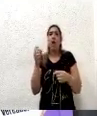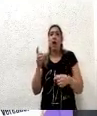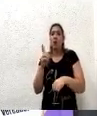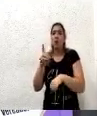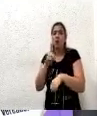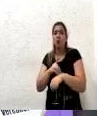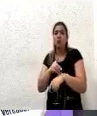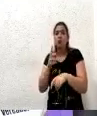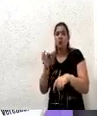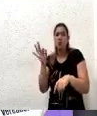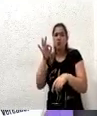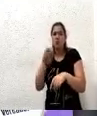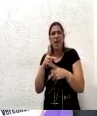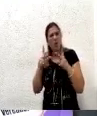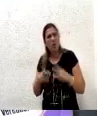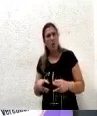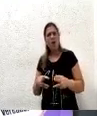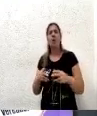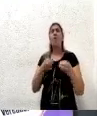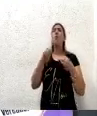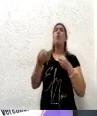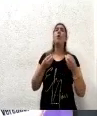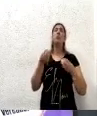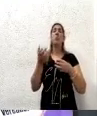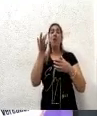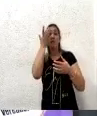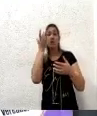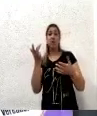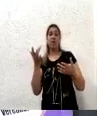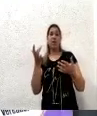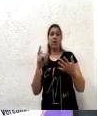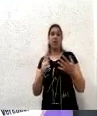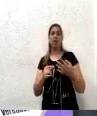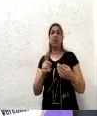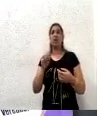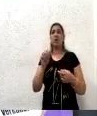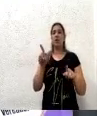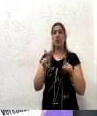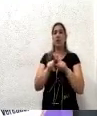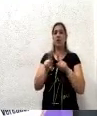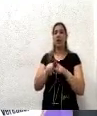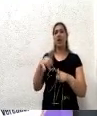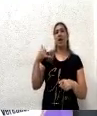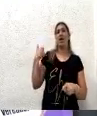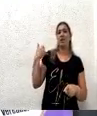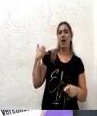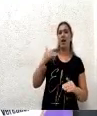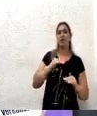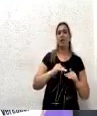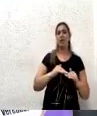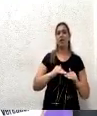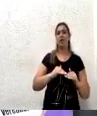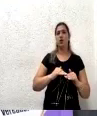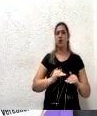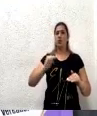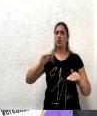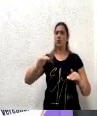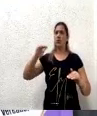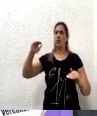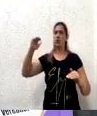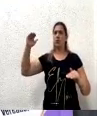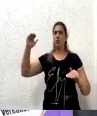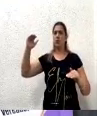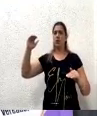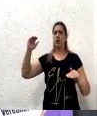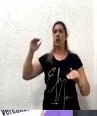pica? Como que é essa questão aí? E a questão da faixa etária. Quando eu ouço, né, o Ministério da Saúde falar